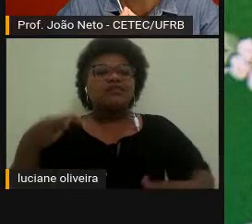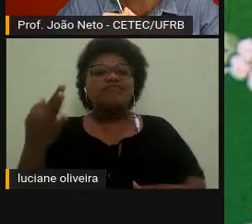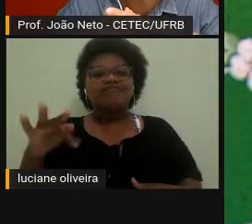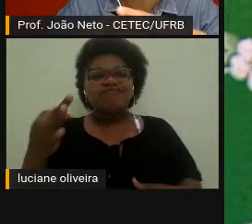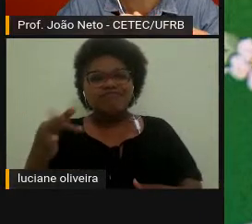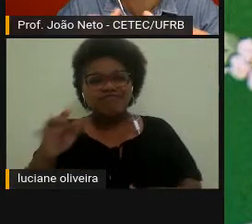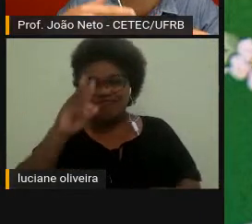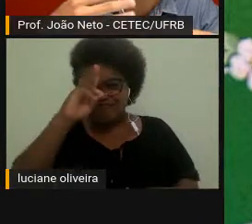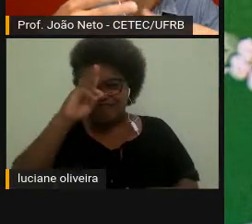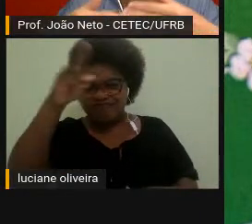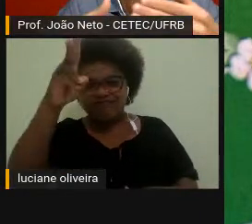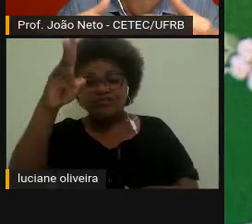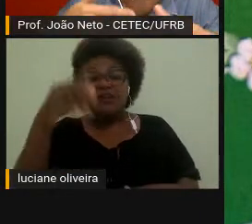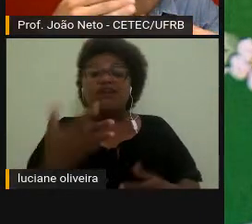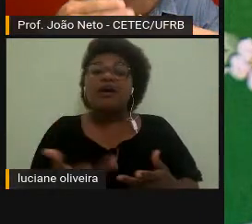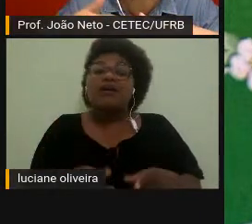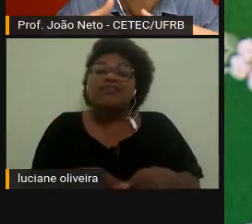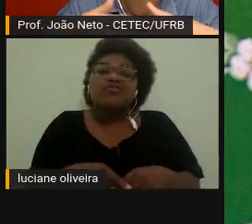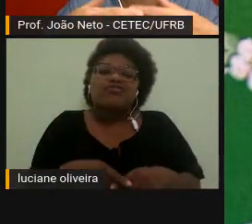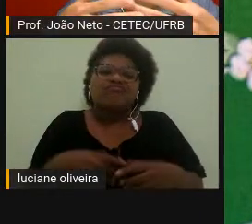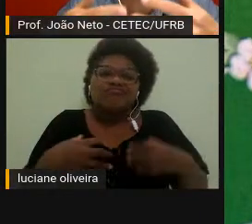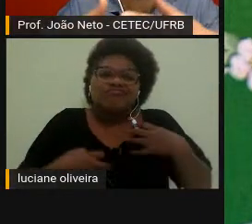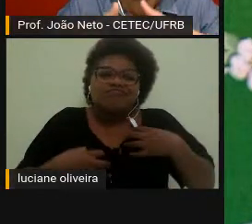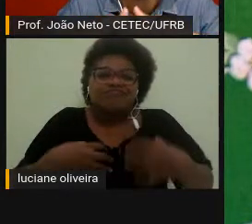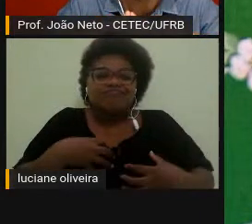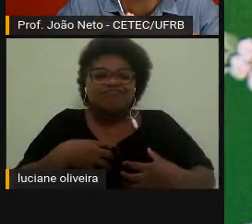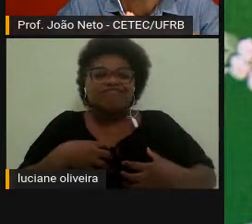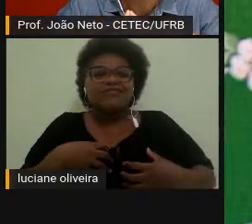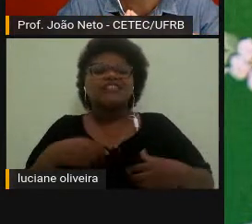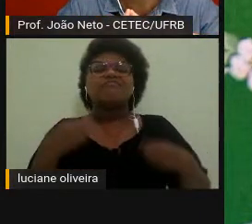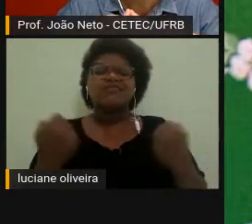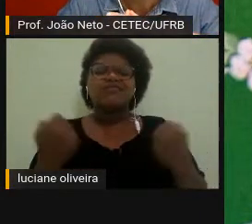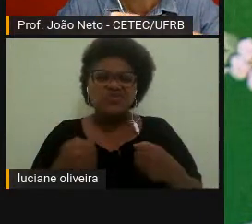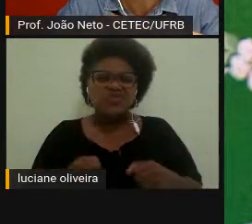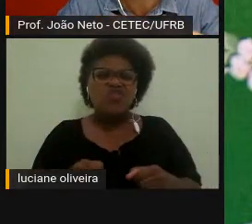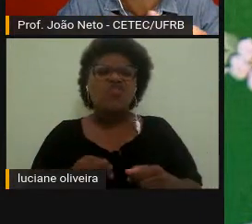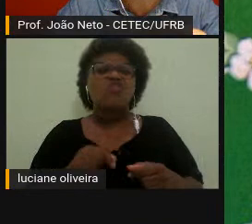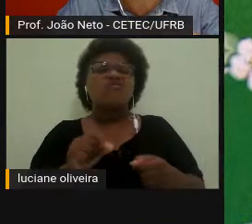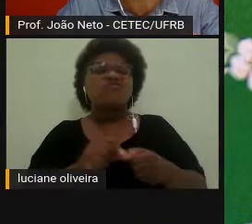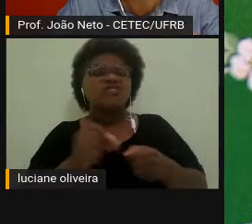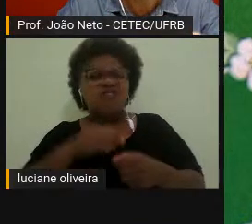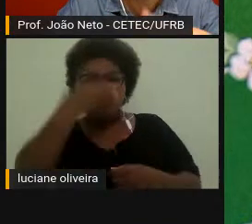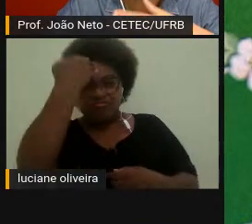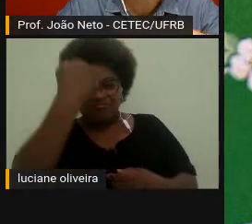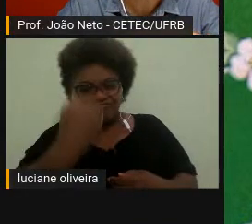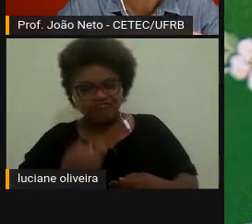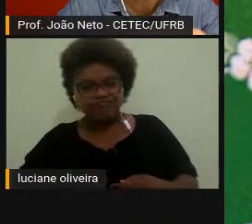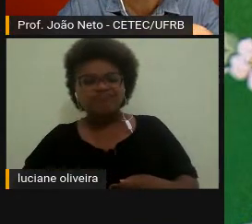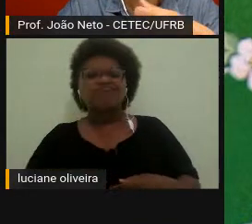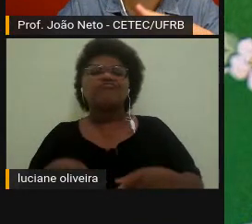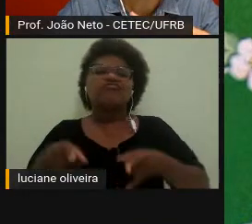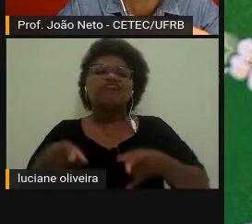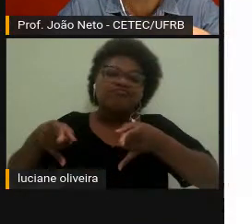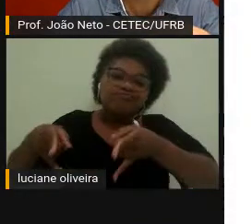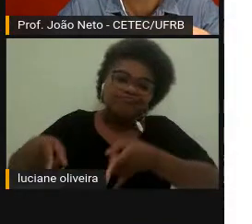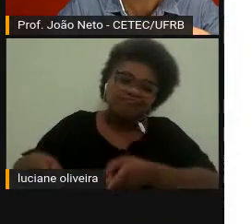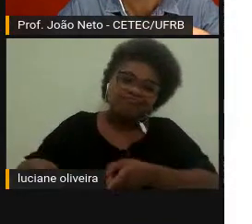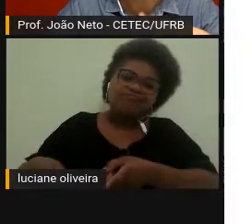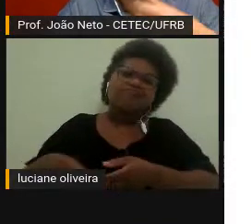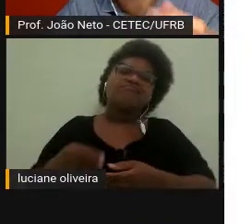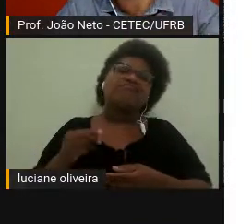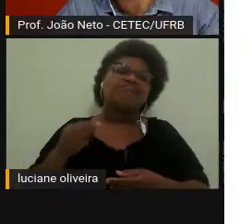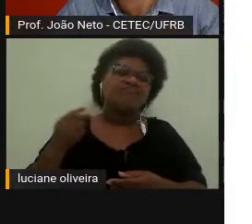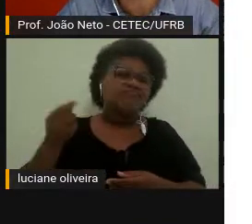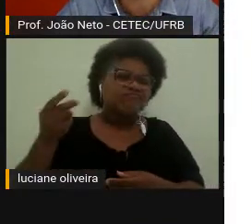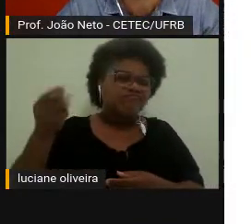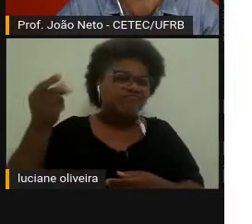dores que ela precisou passar por uma série de cirurgias e ficou a camada é um perceba que nós temos uma série